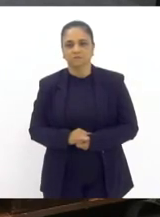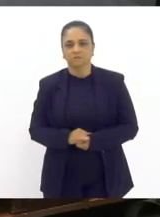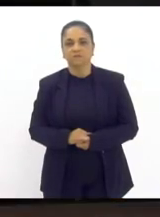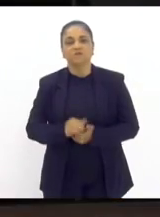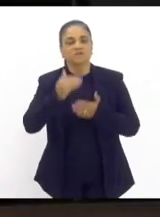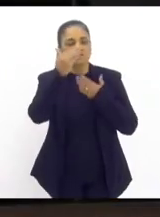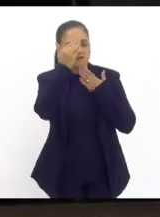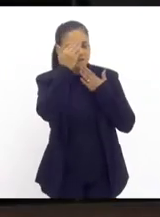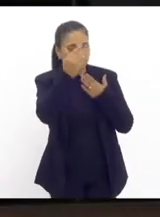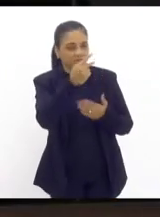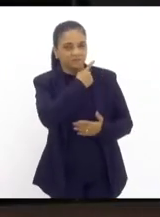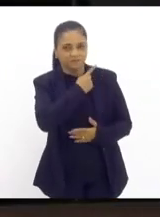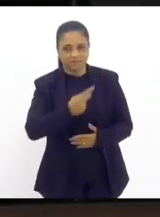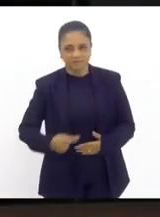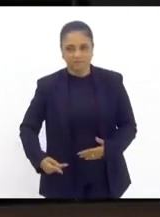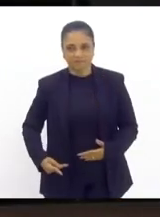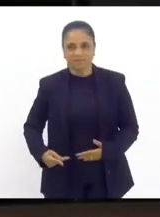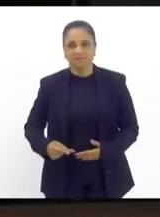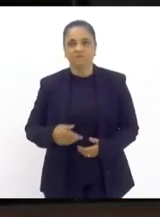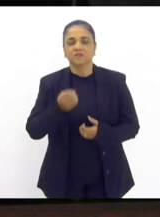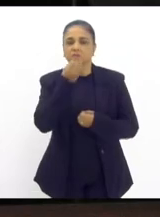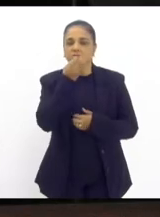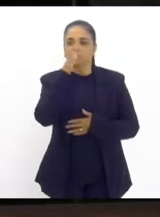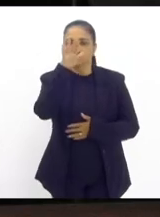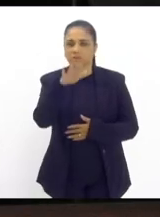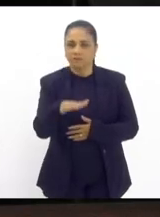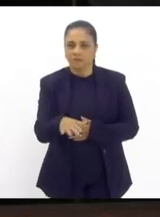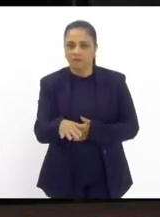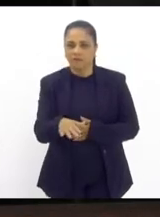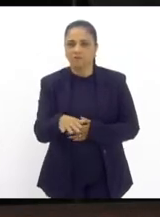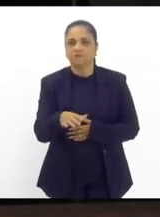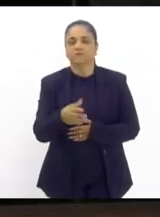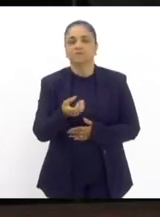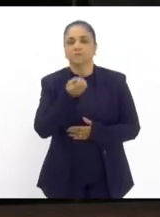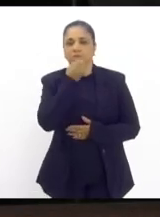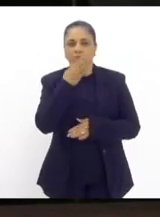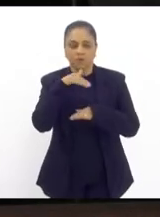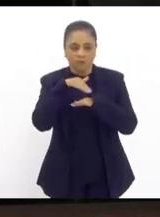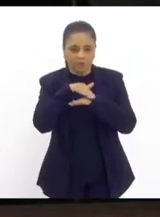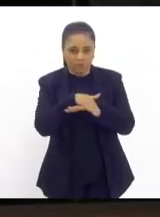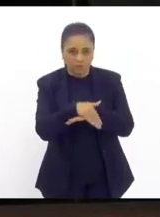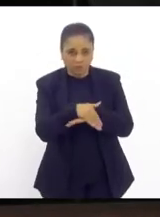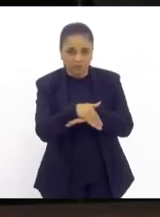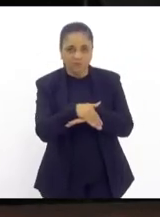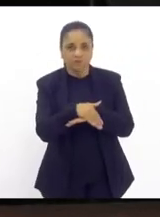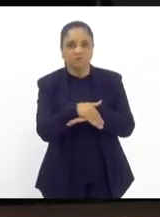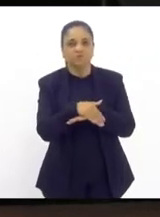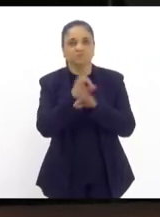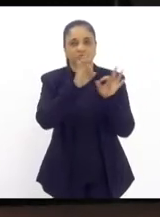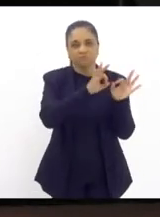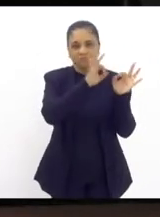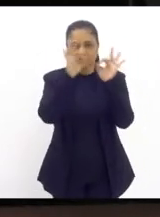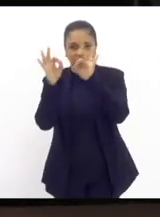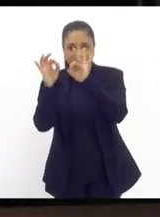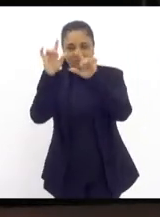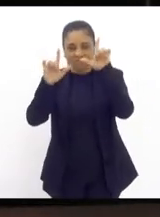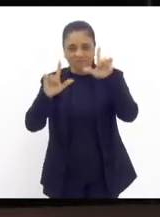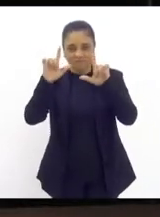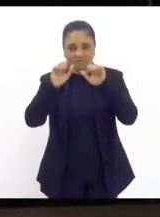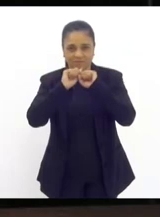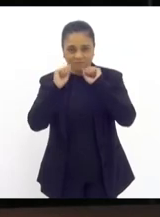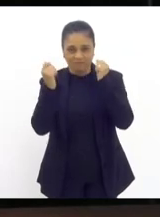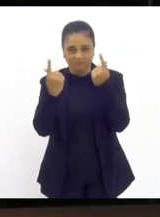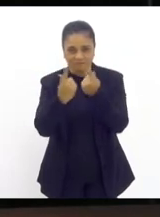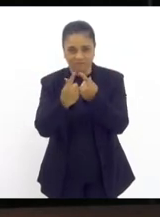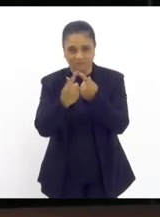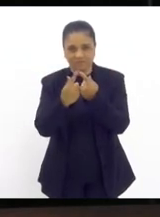Obrigada presidenta Boa tarde Bárbara boa noite para as pessoas que estão nos assistindo pela TV alerj